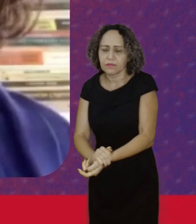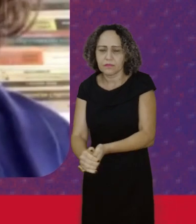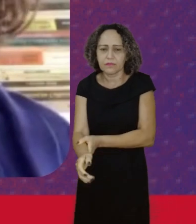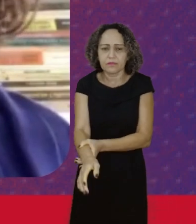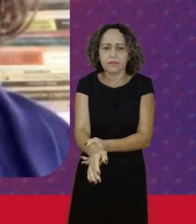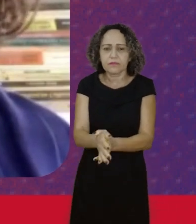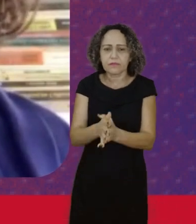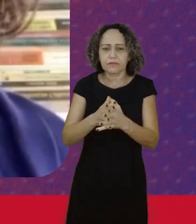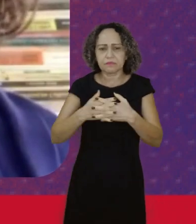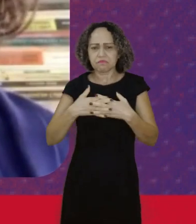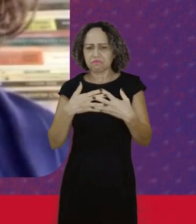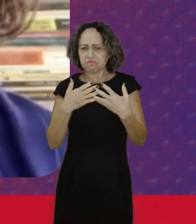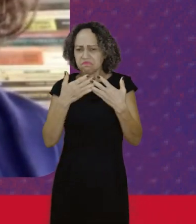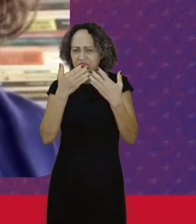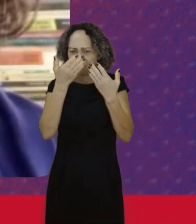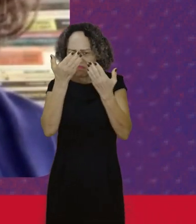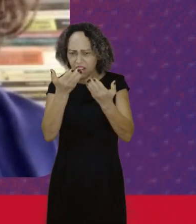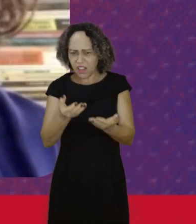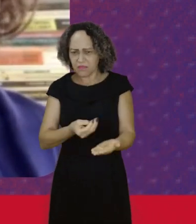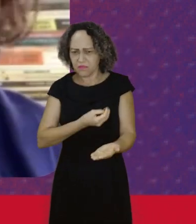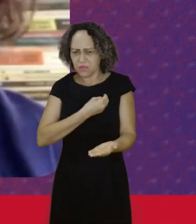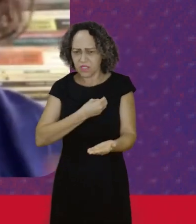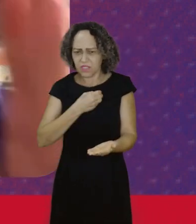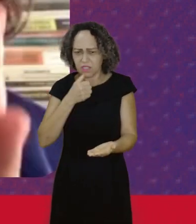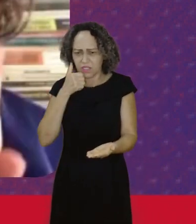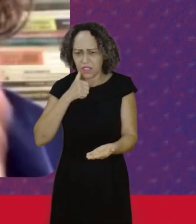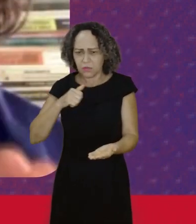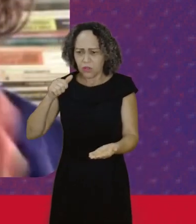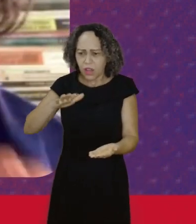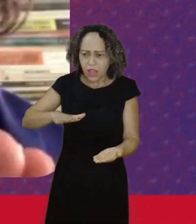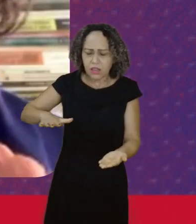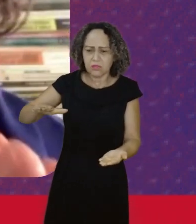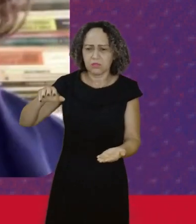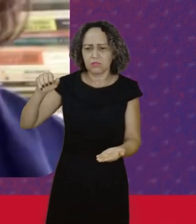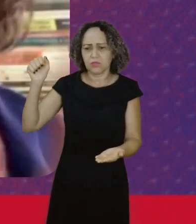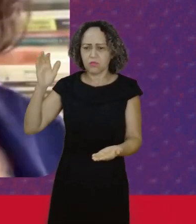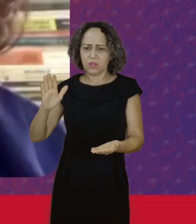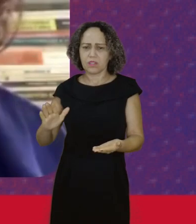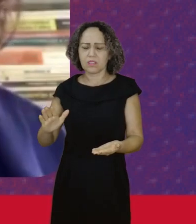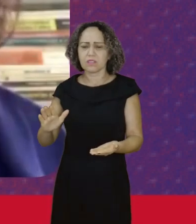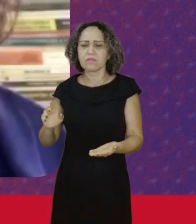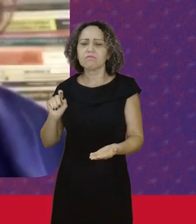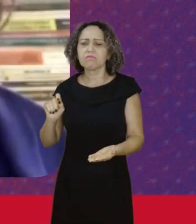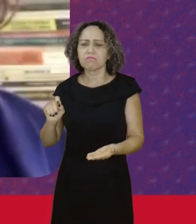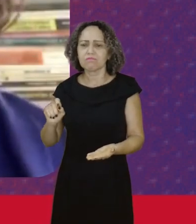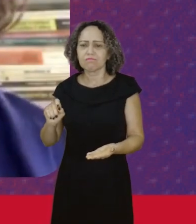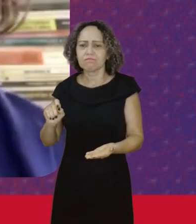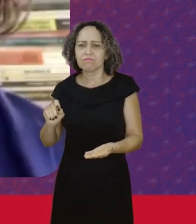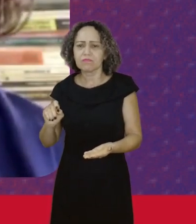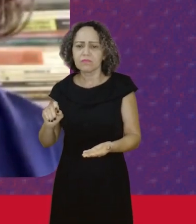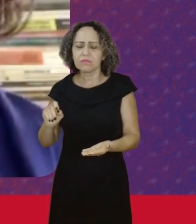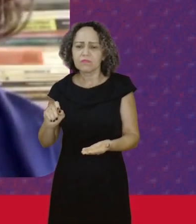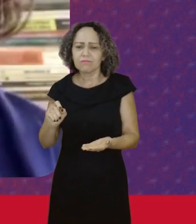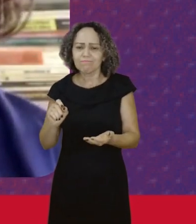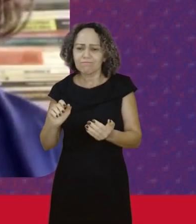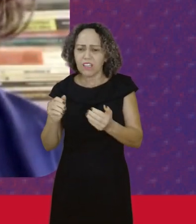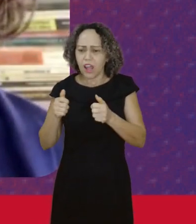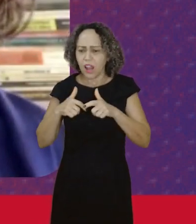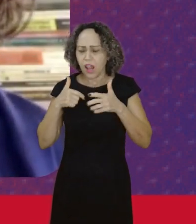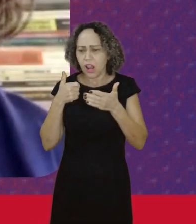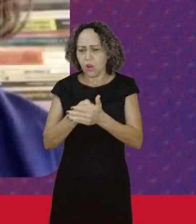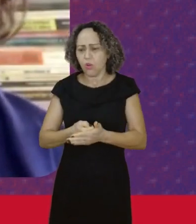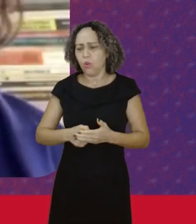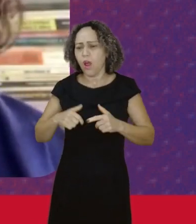das mulheres no nosso país. É inseparável da luta por igualdade de gênero a